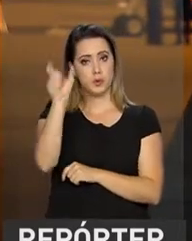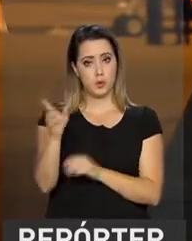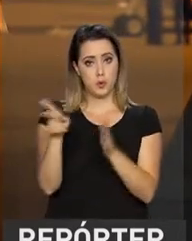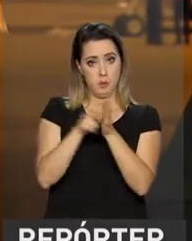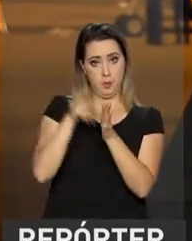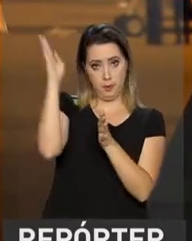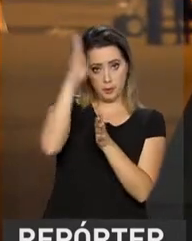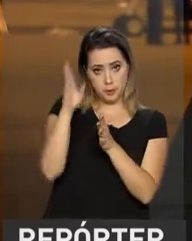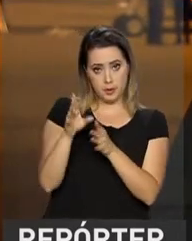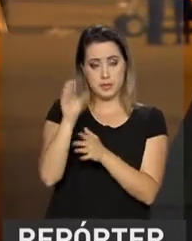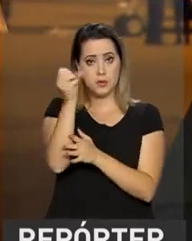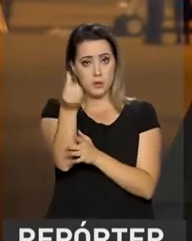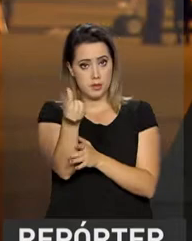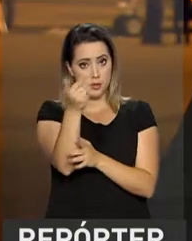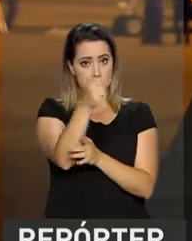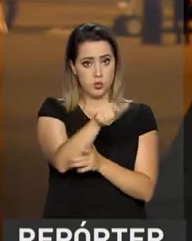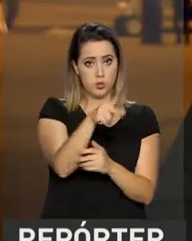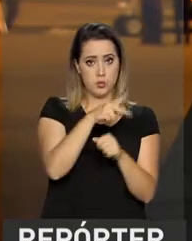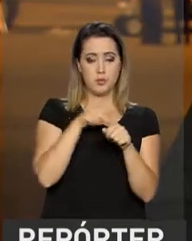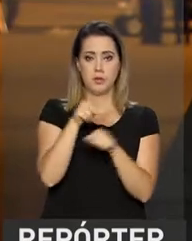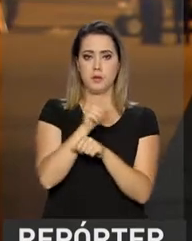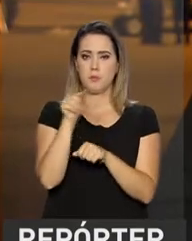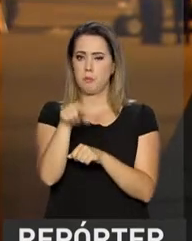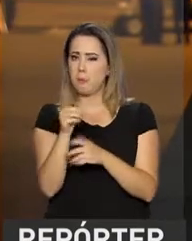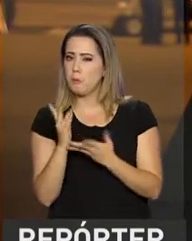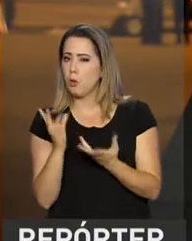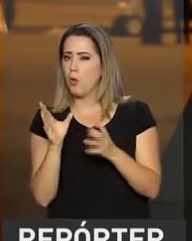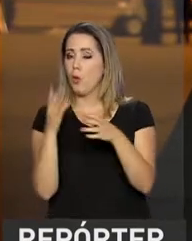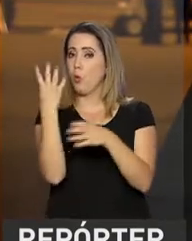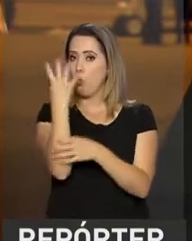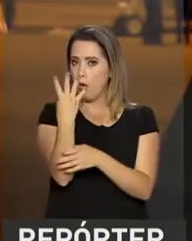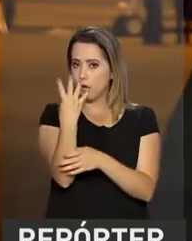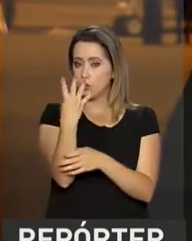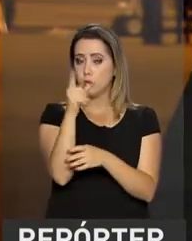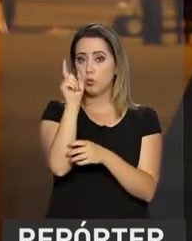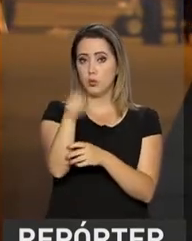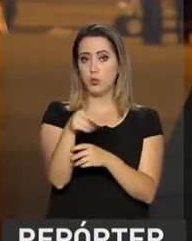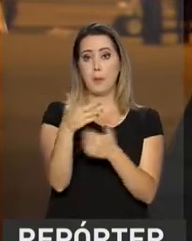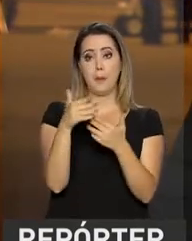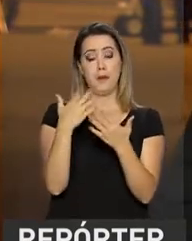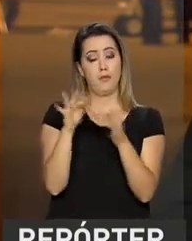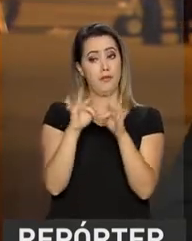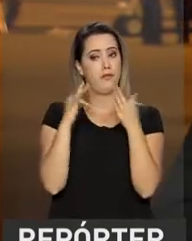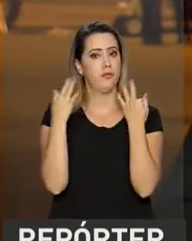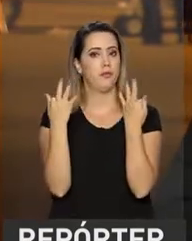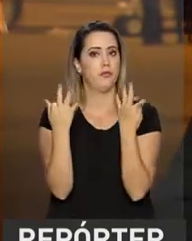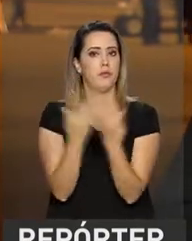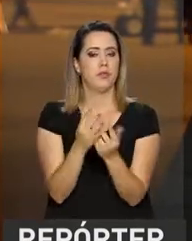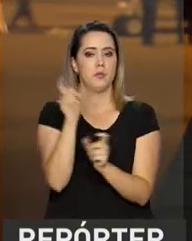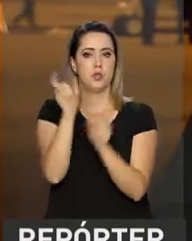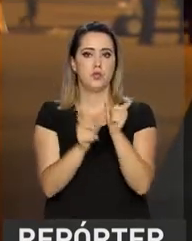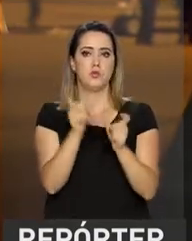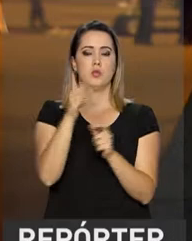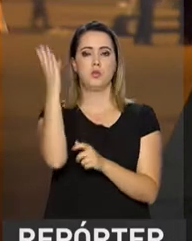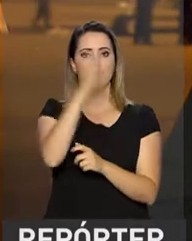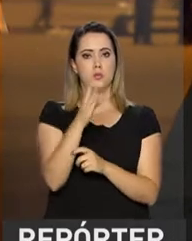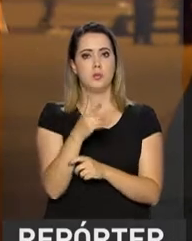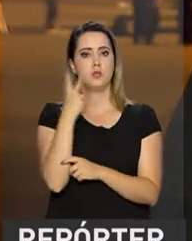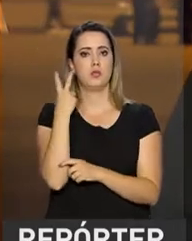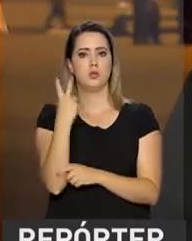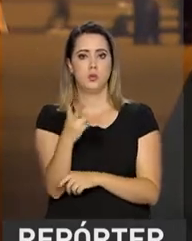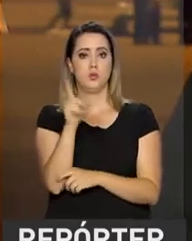brasileiros, 6 estrangeiros. Destes, 4 são parentes de brasileiros e 2